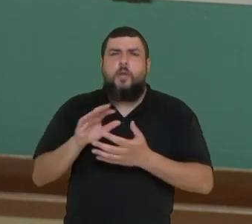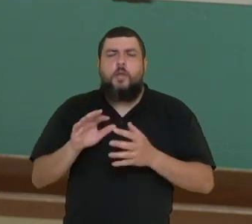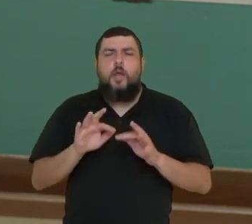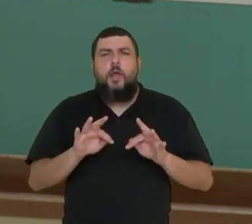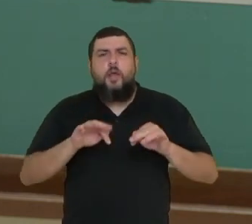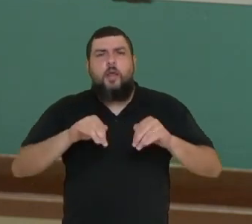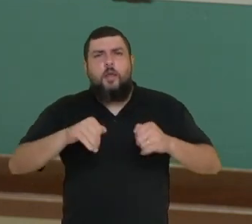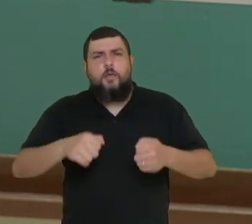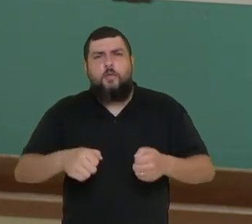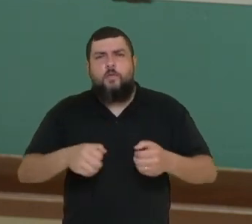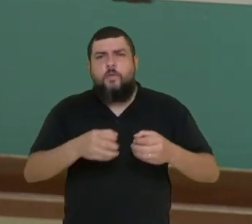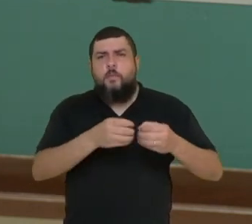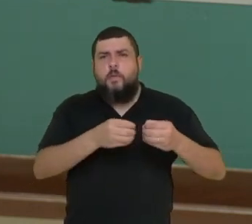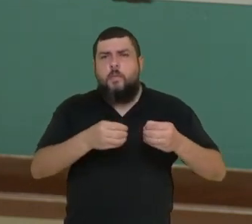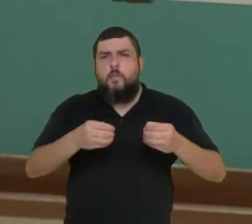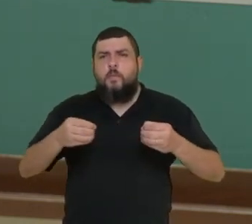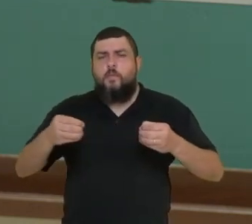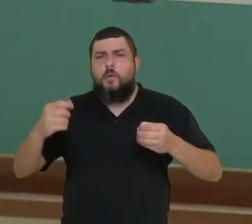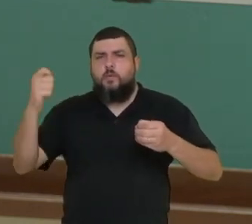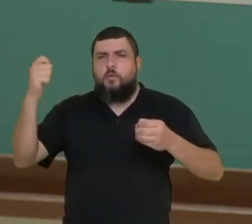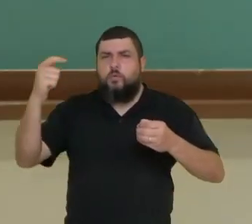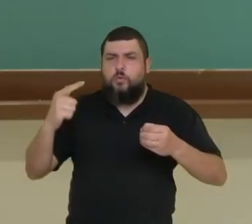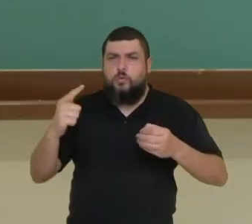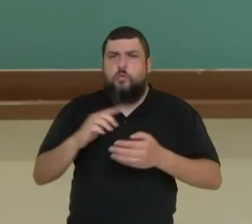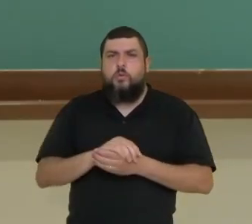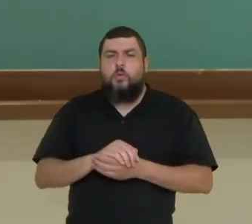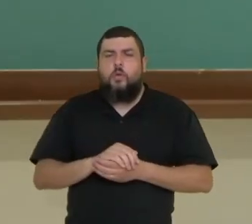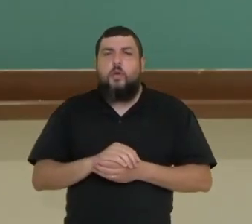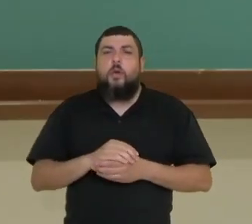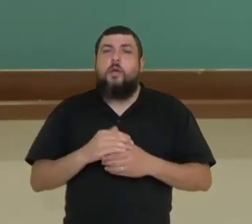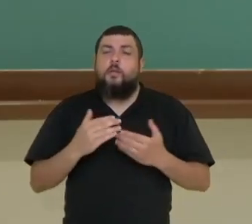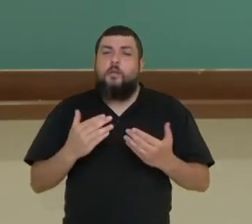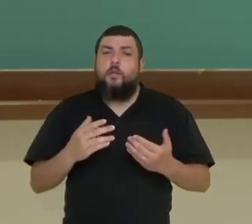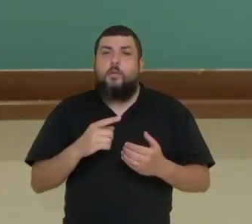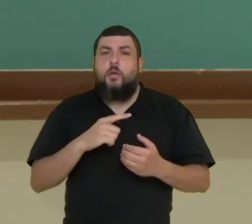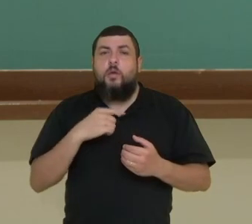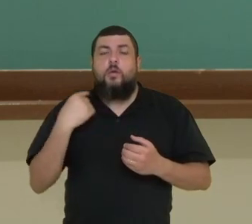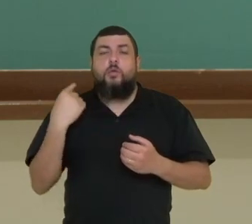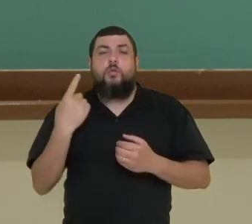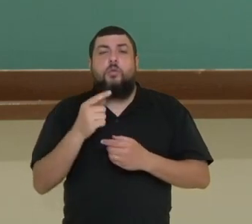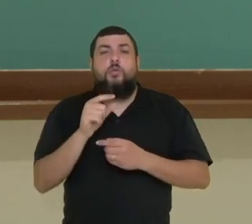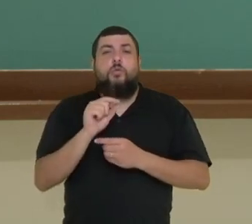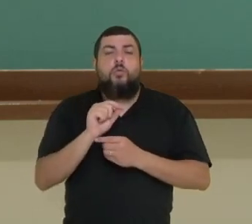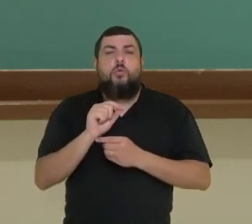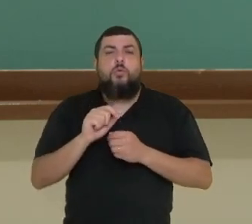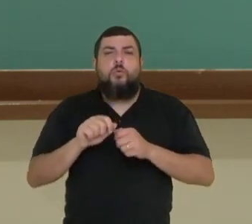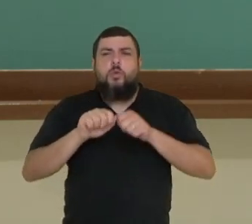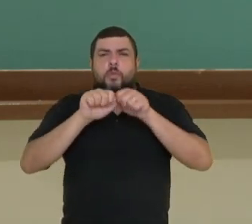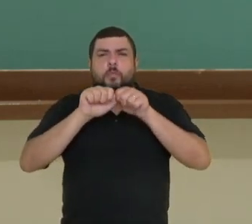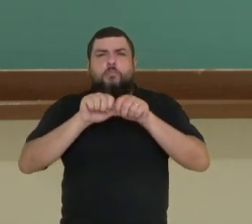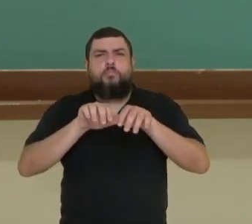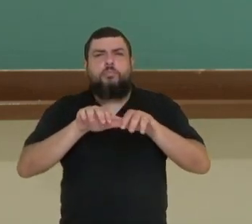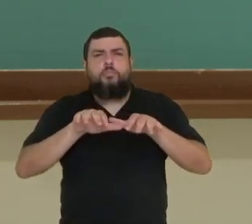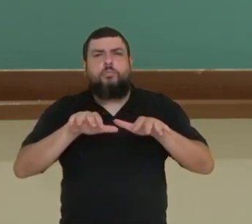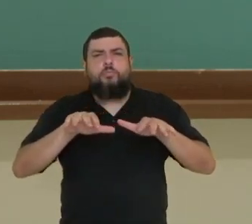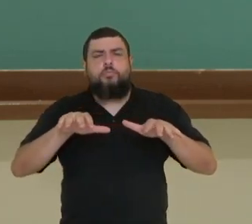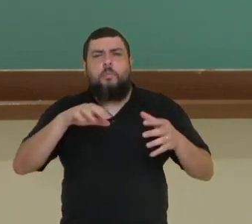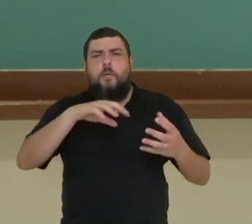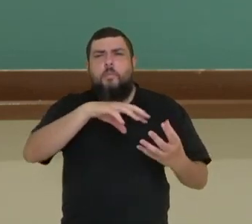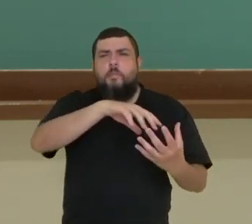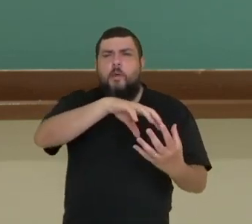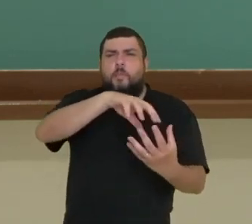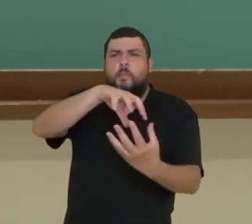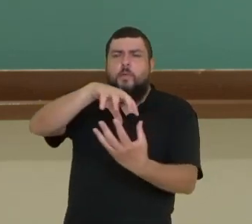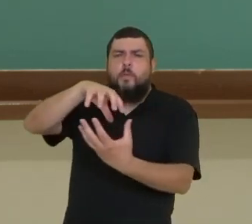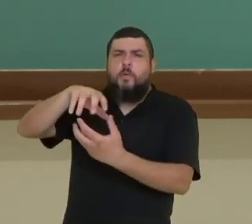solar. E aí, possivelmente, de acordo com as teorias, nós vamos fertilizar o resto do universo através da